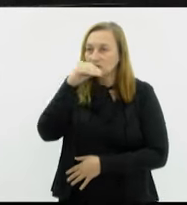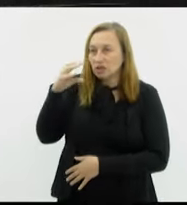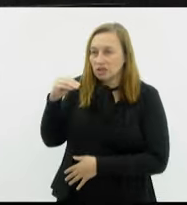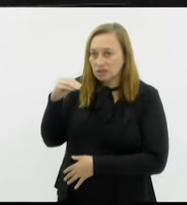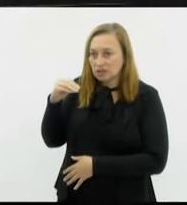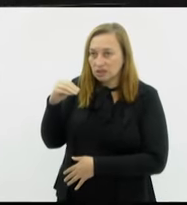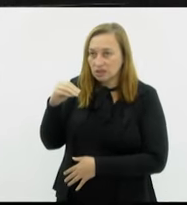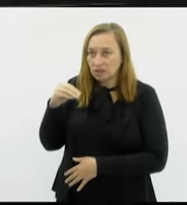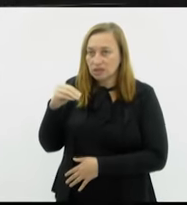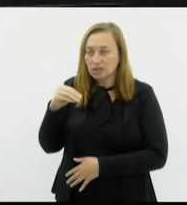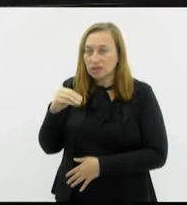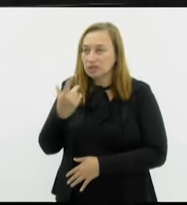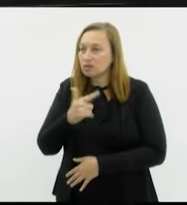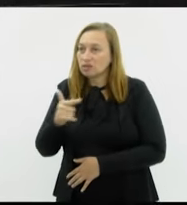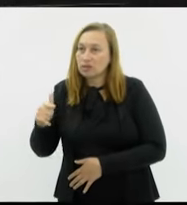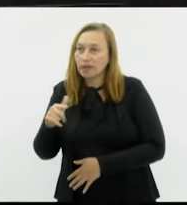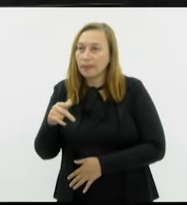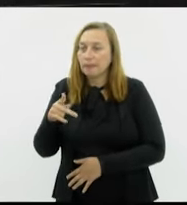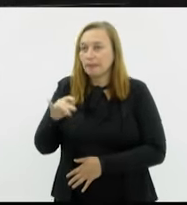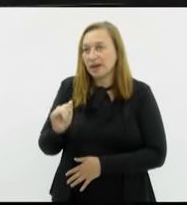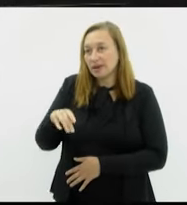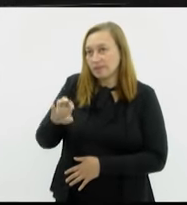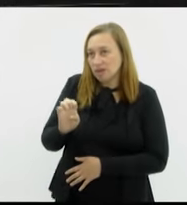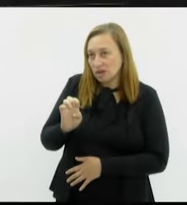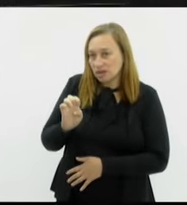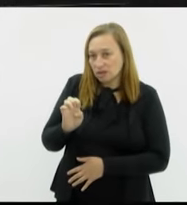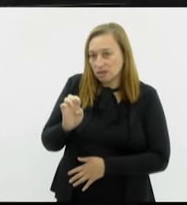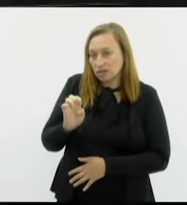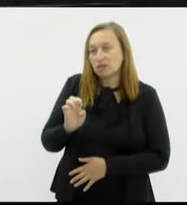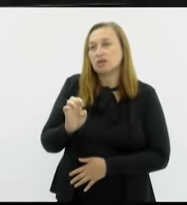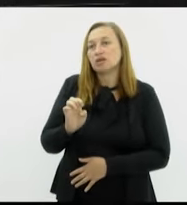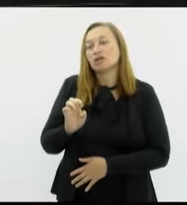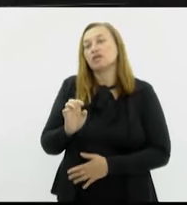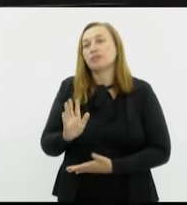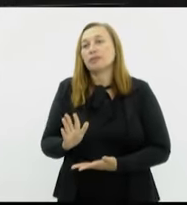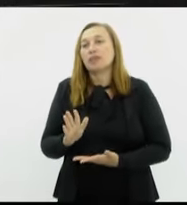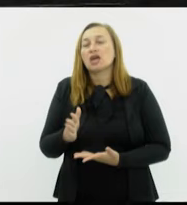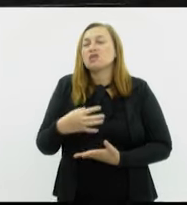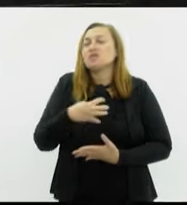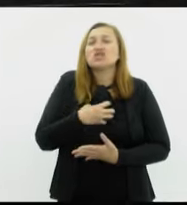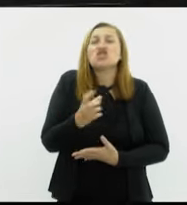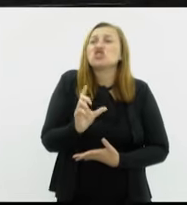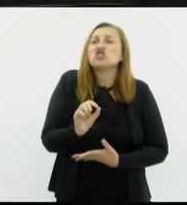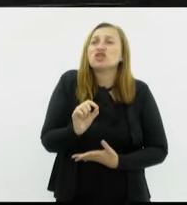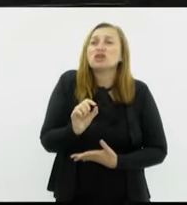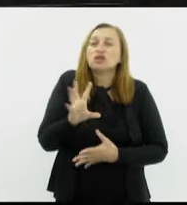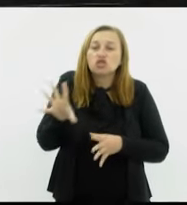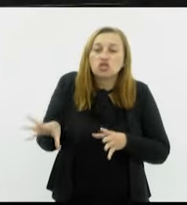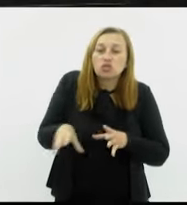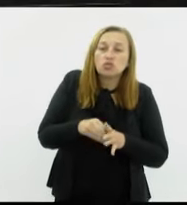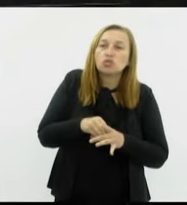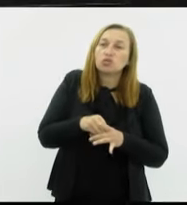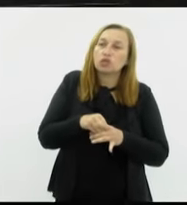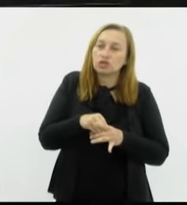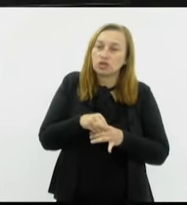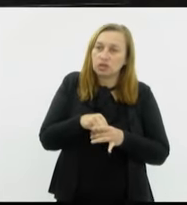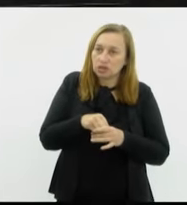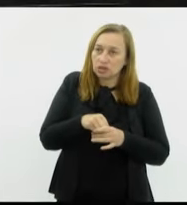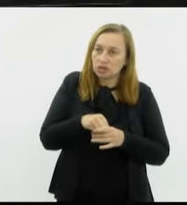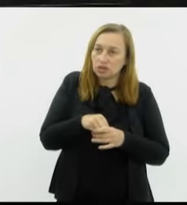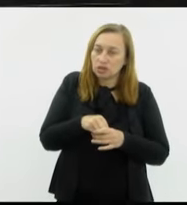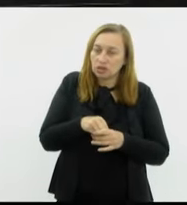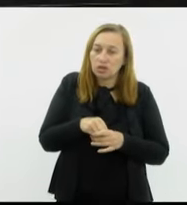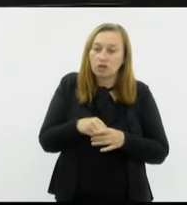e abandonados. É importante dizer que essa indicação vai no sentido de incluir um dispositivo tratando